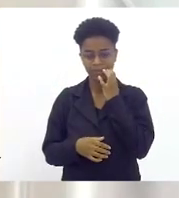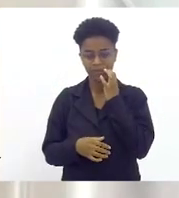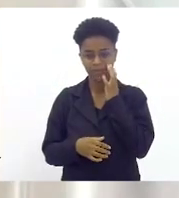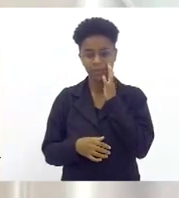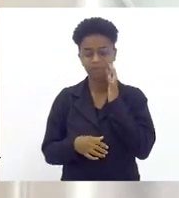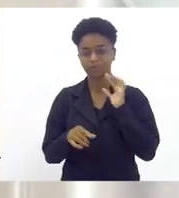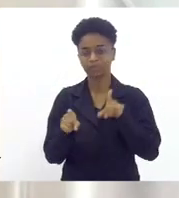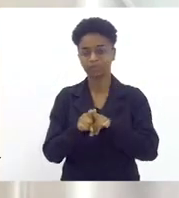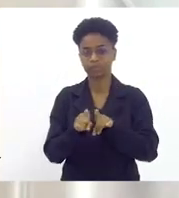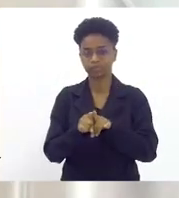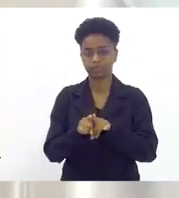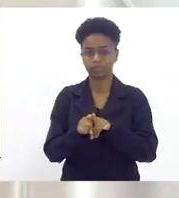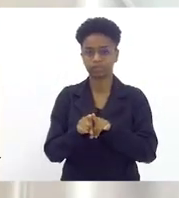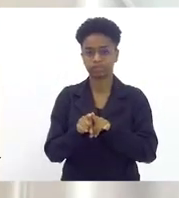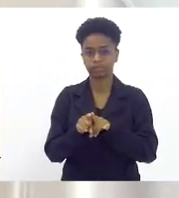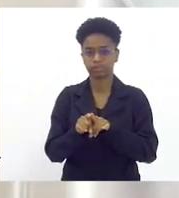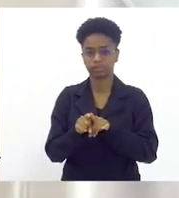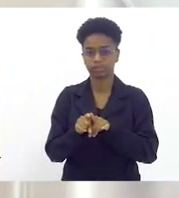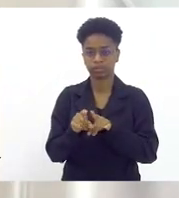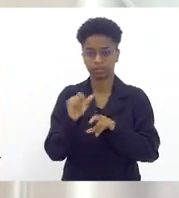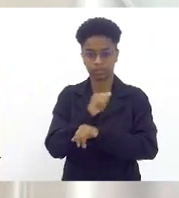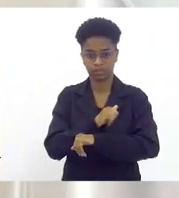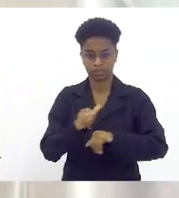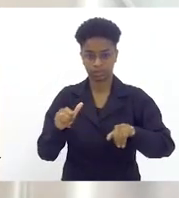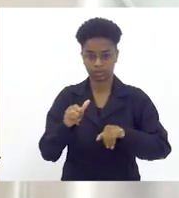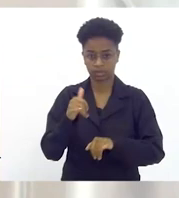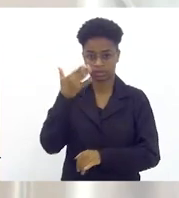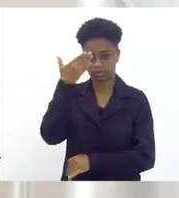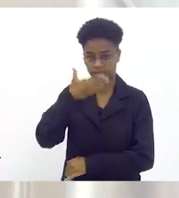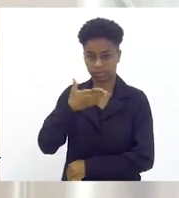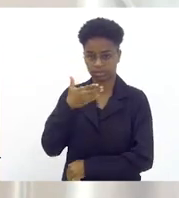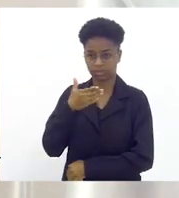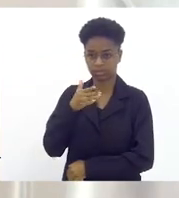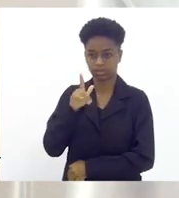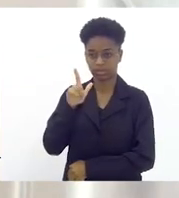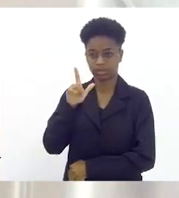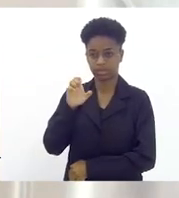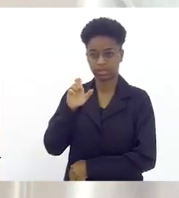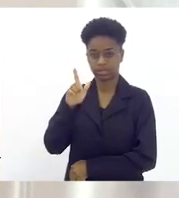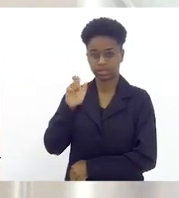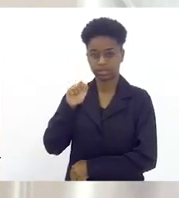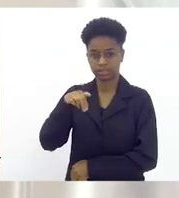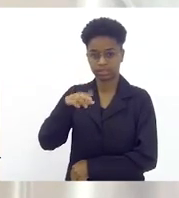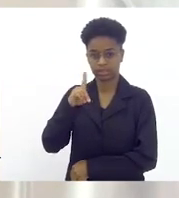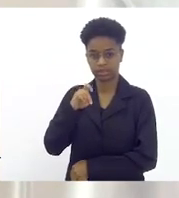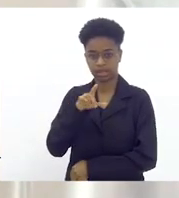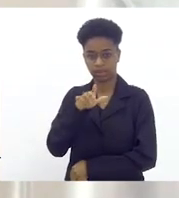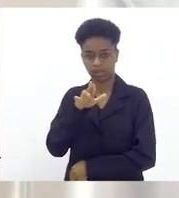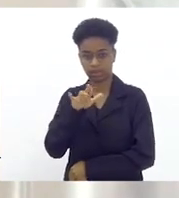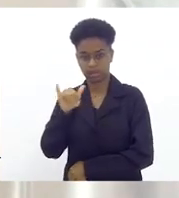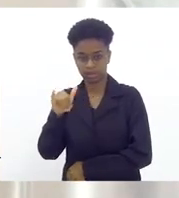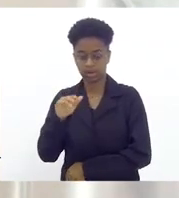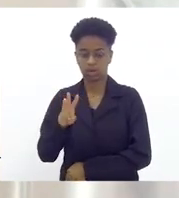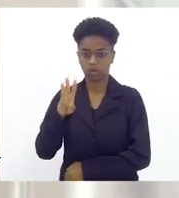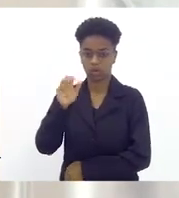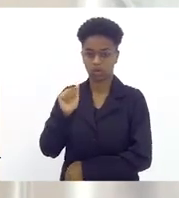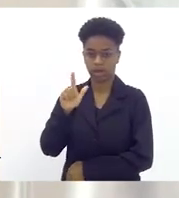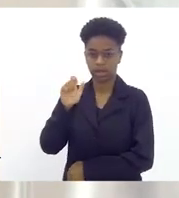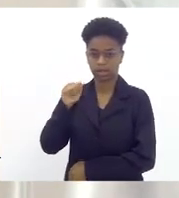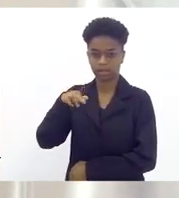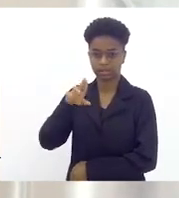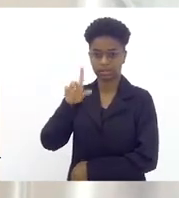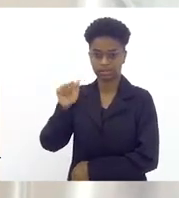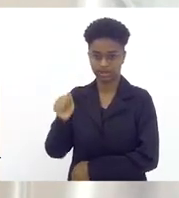Queria apresentar a presença, anunciar a presença de The Legendary Overall Princess Wallandra, Pioneer Kazoo. Onde está?